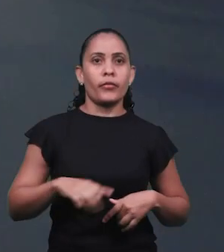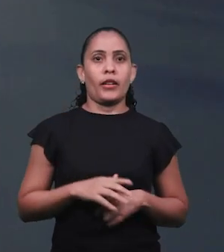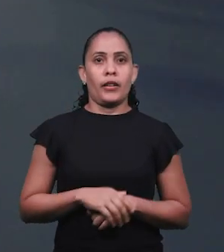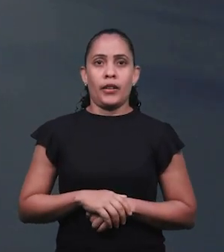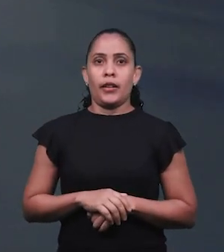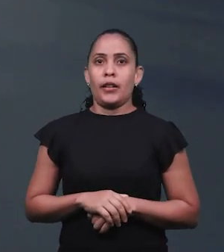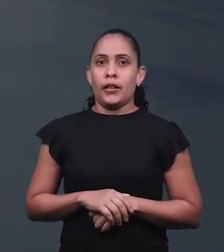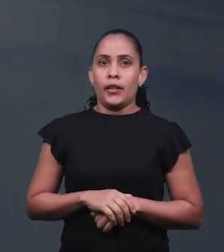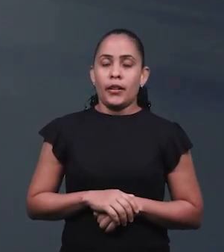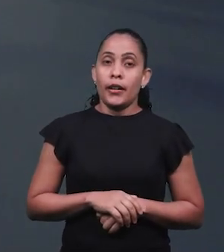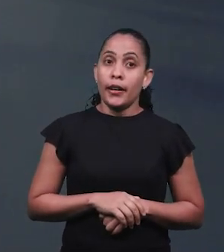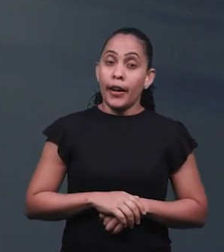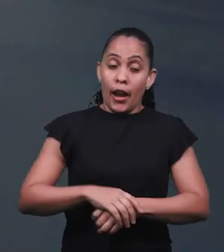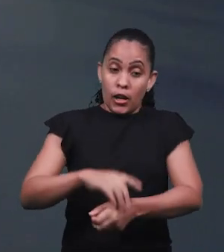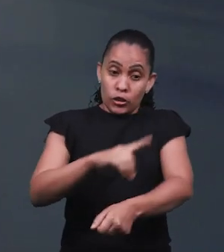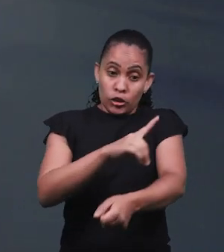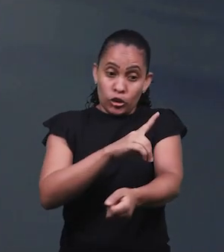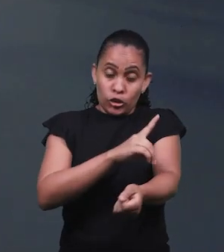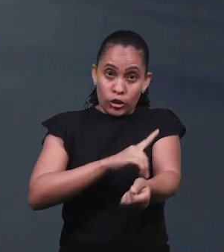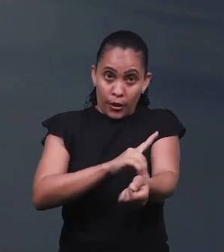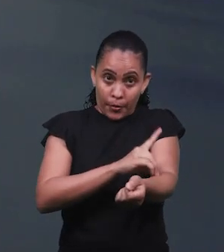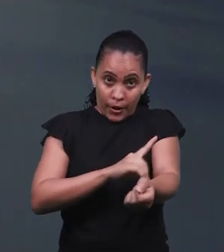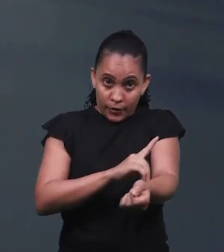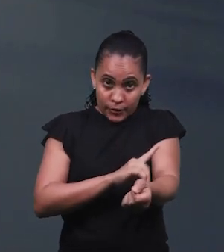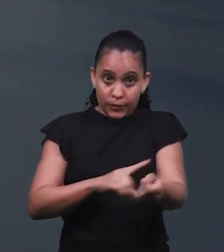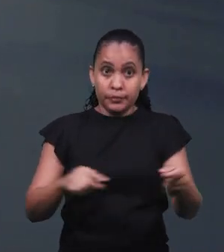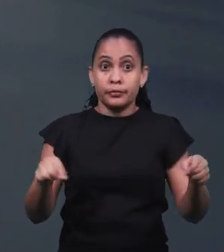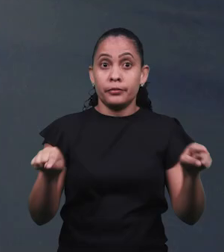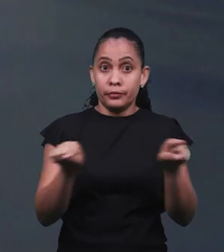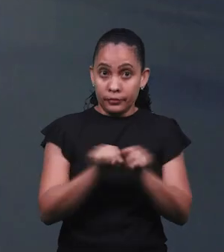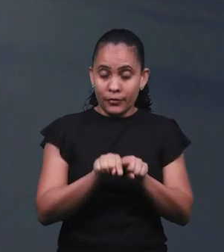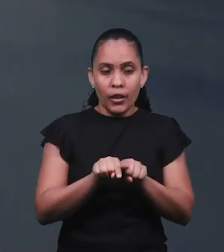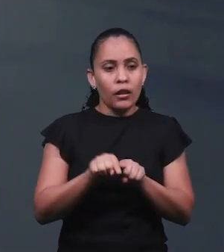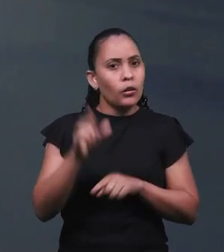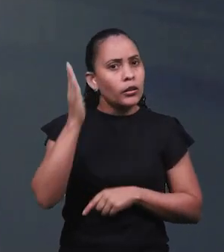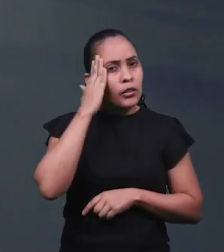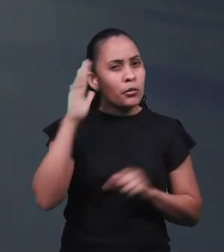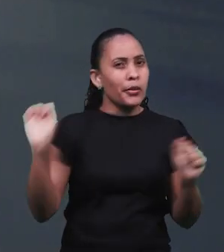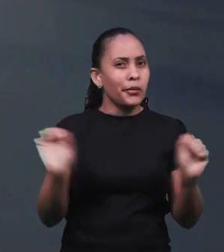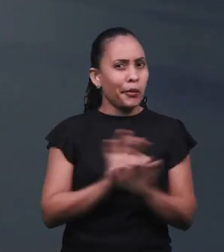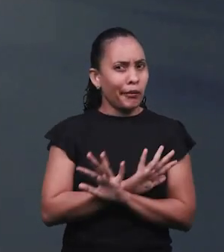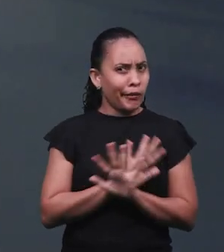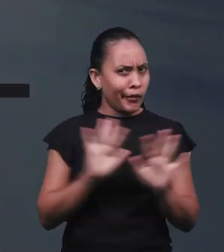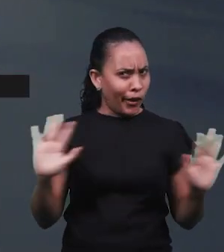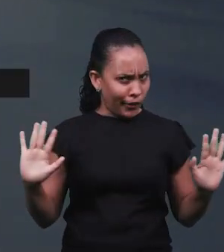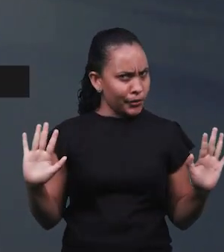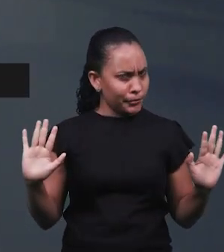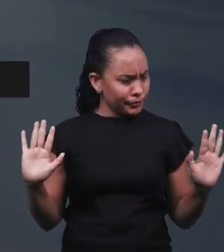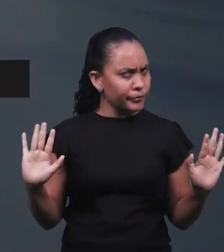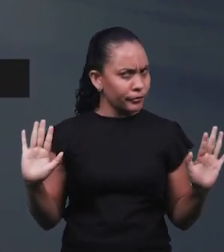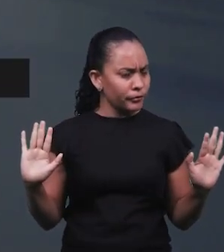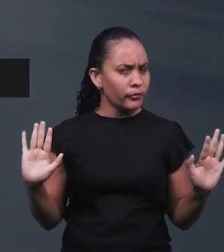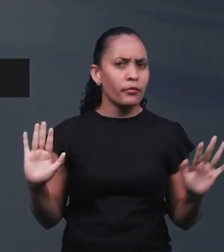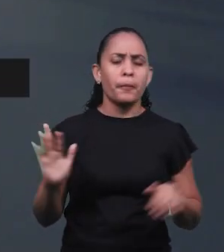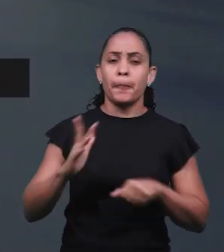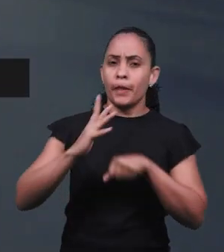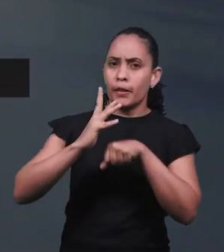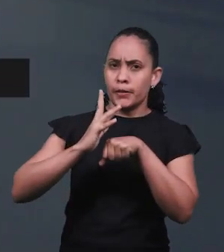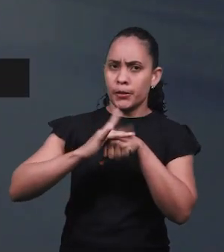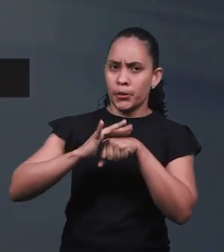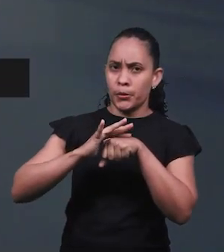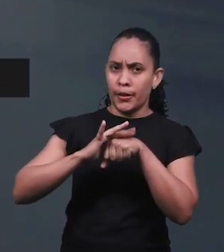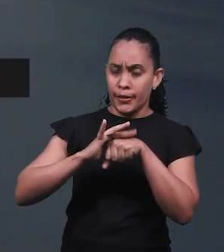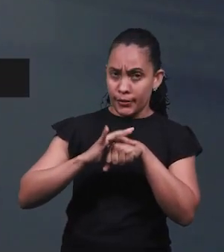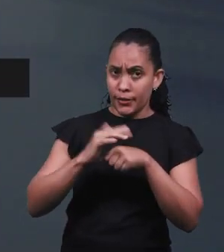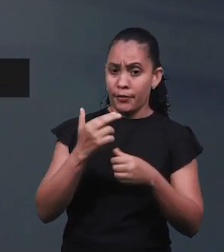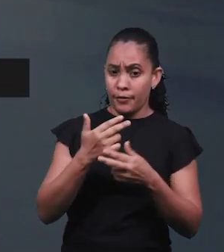arterial e o diabetes. Isso tem que ficar muito claro para a população, porque são doenças primárias que